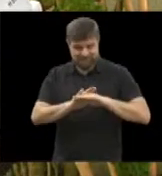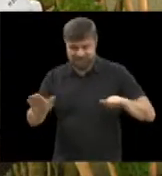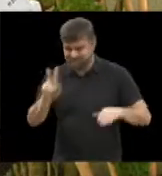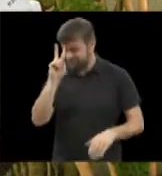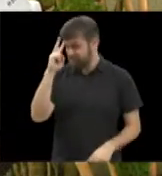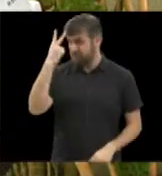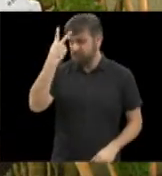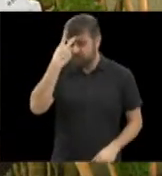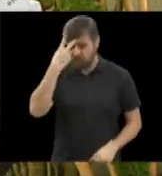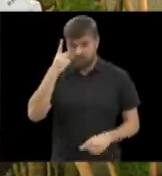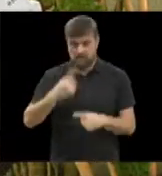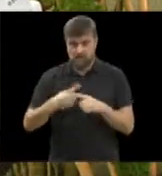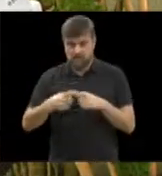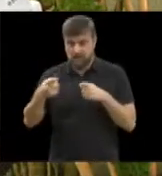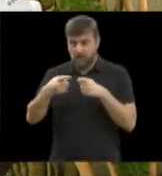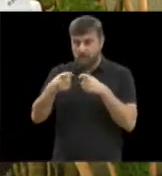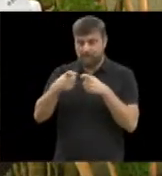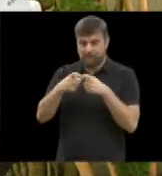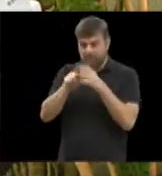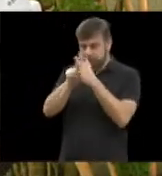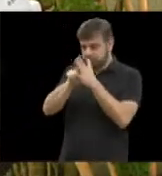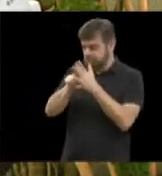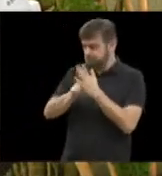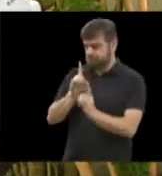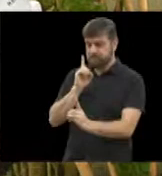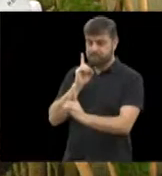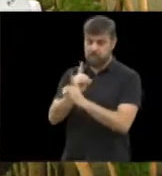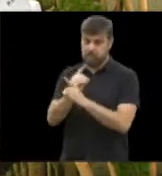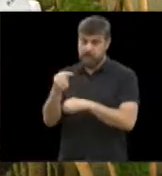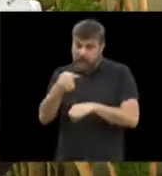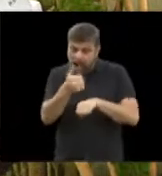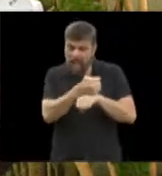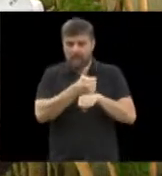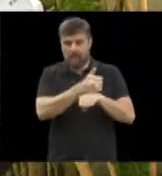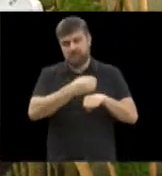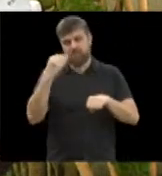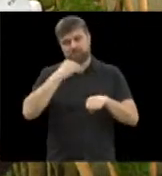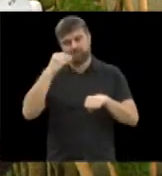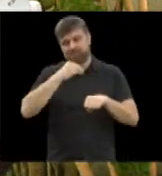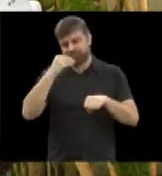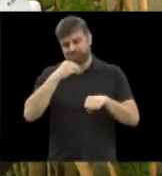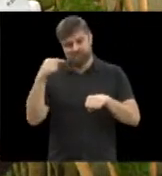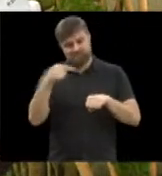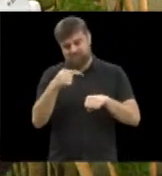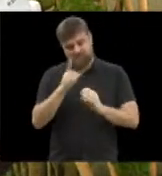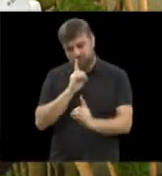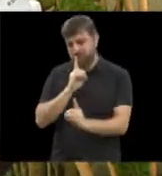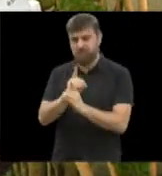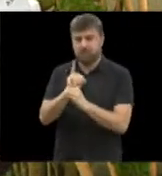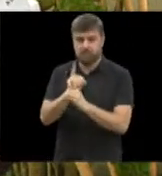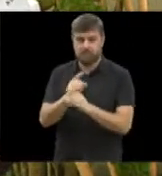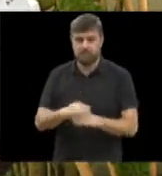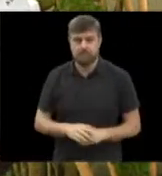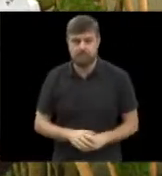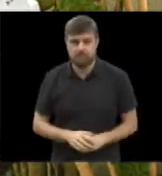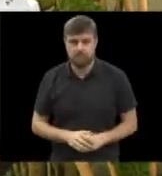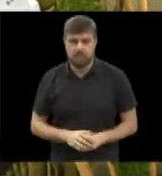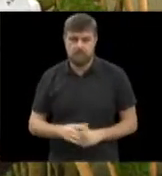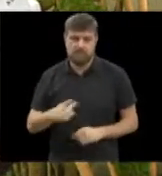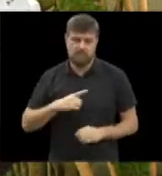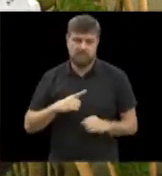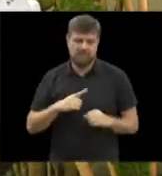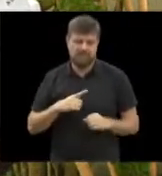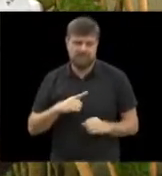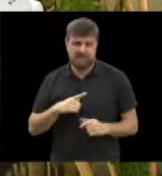acho que é uma falha diagnóstica, é um problema do profissional não estar chegando naquele diagnóstico. Eu posso ter problema